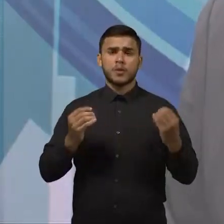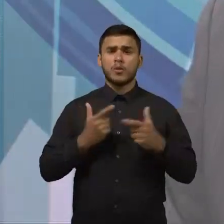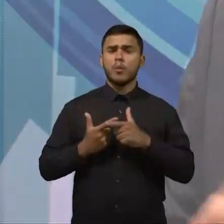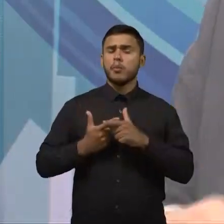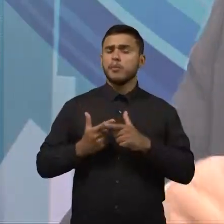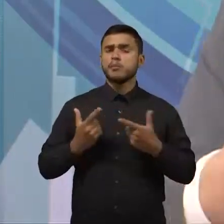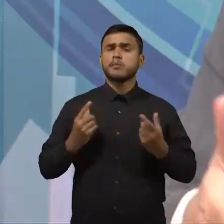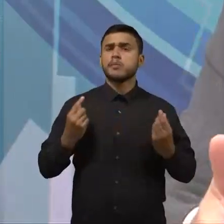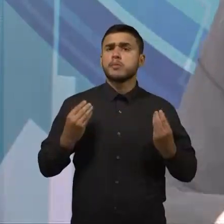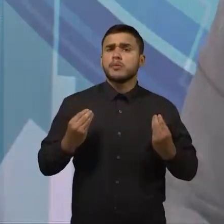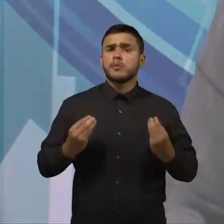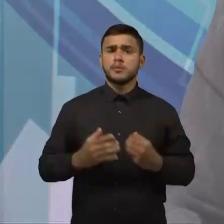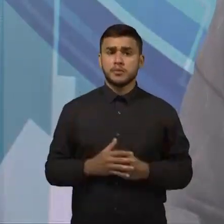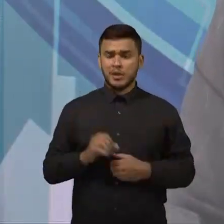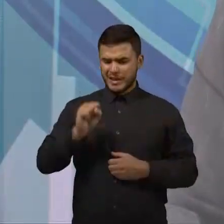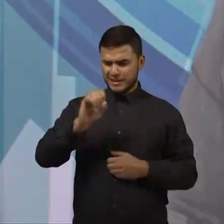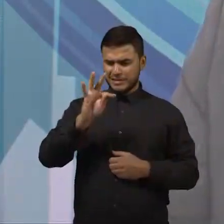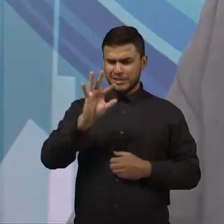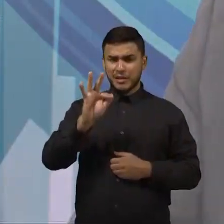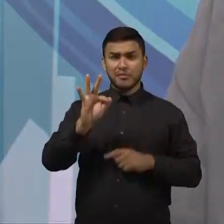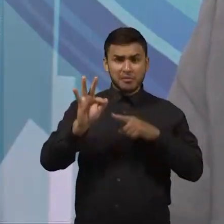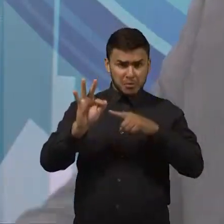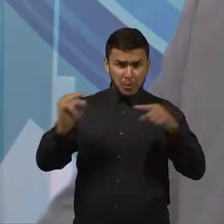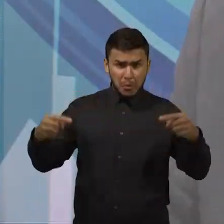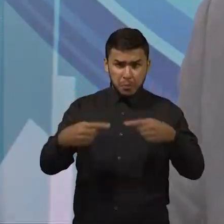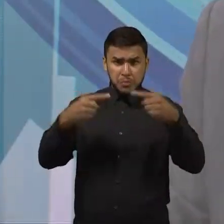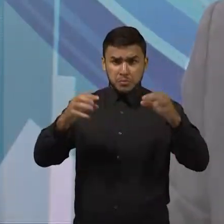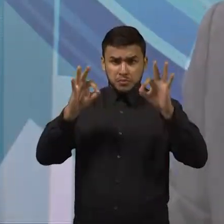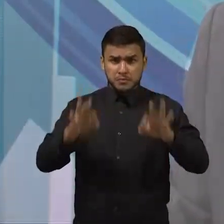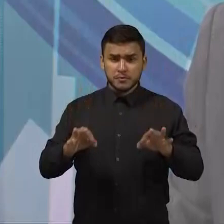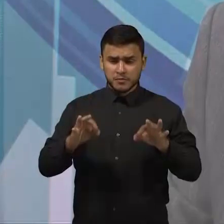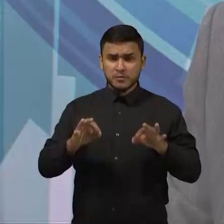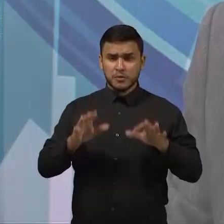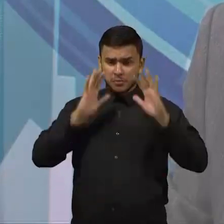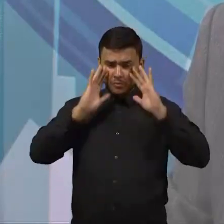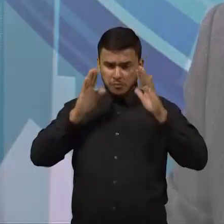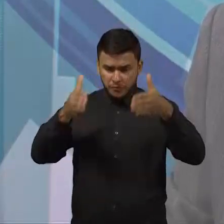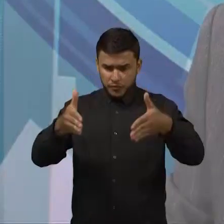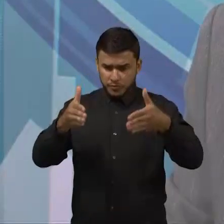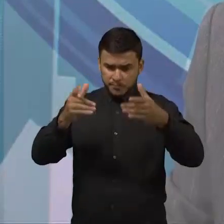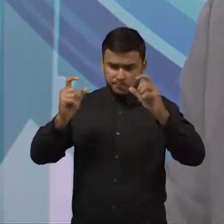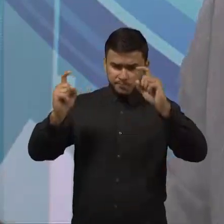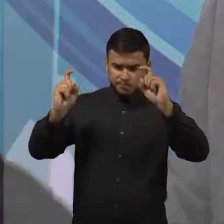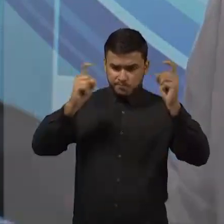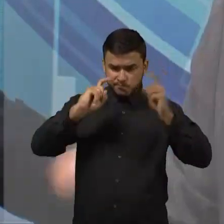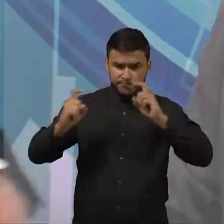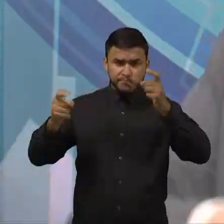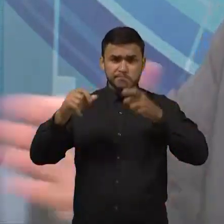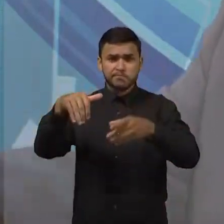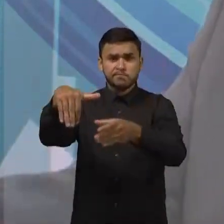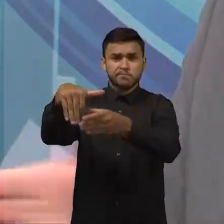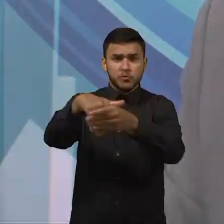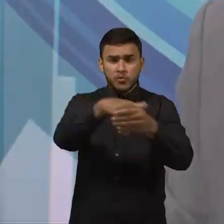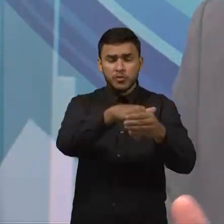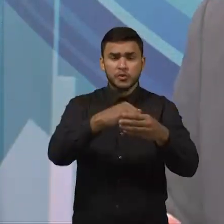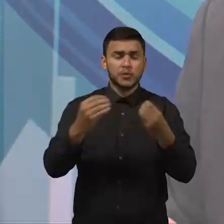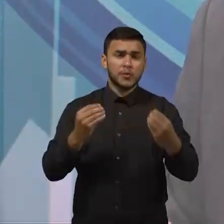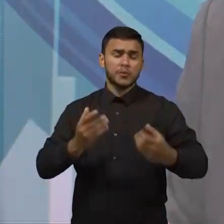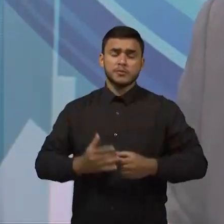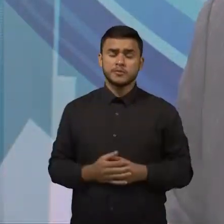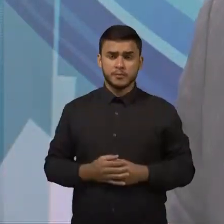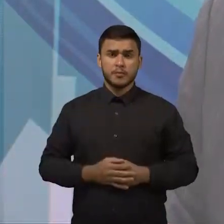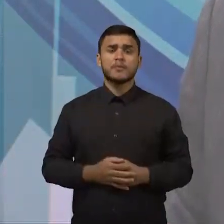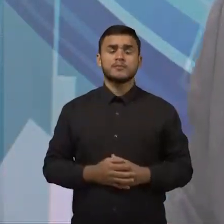isso? A que ponto o tribunal chega e prepara esse tipo de aspectos inesperados para a defesa, para os próprios